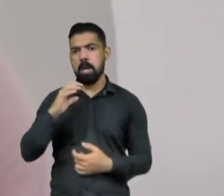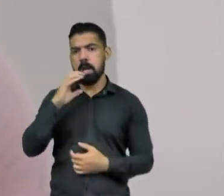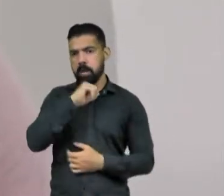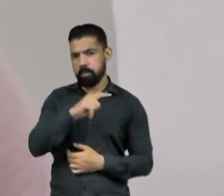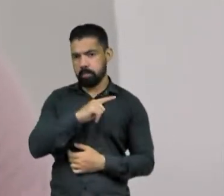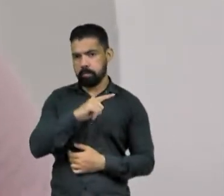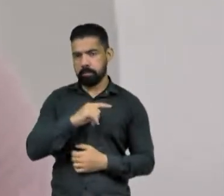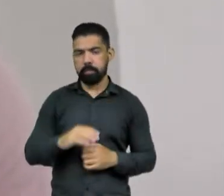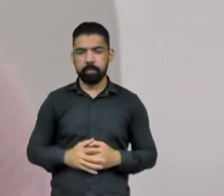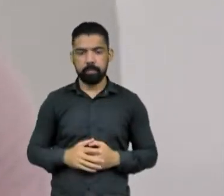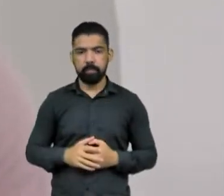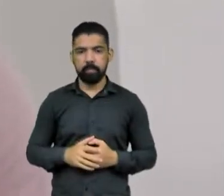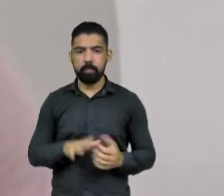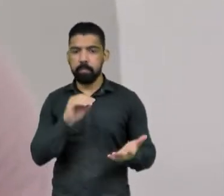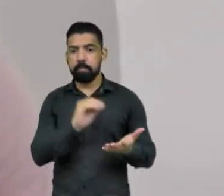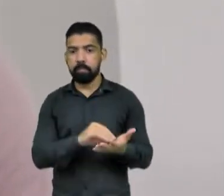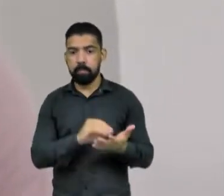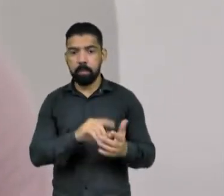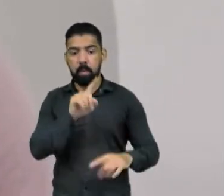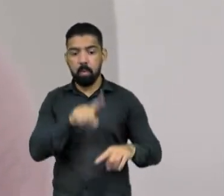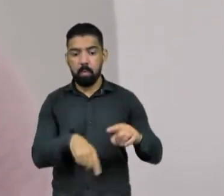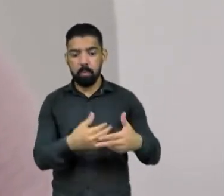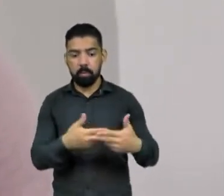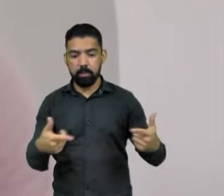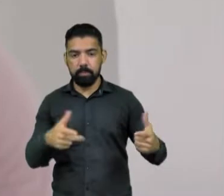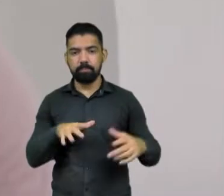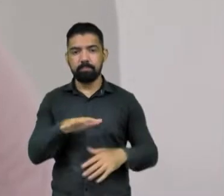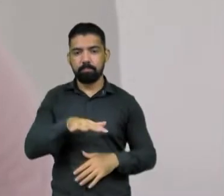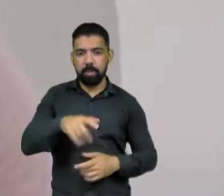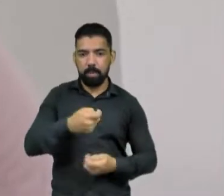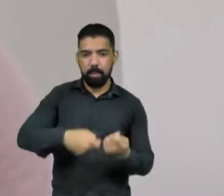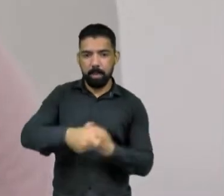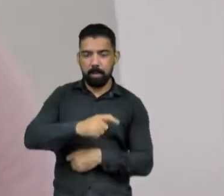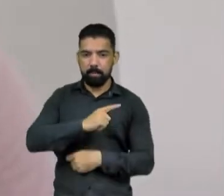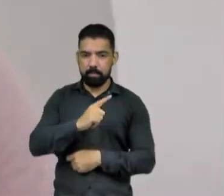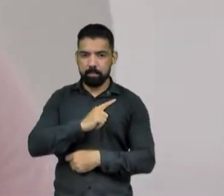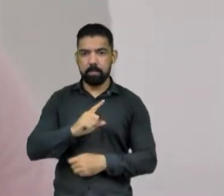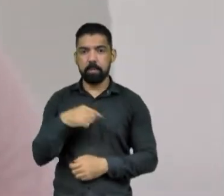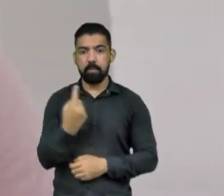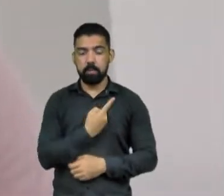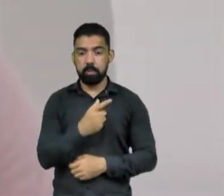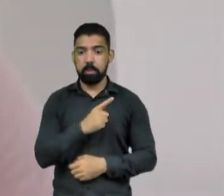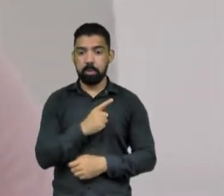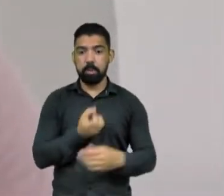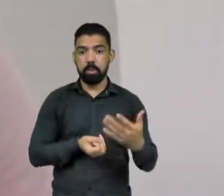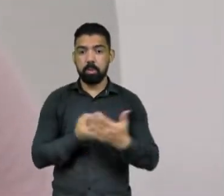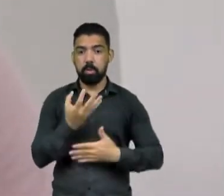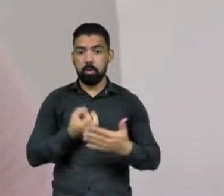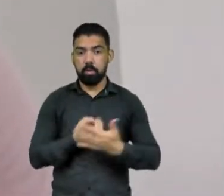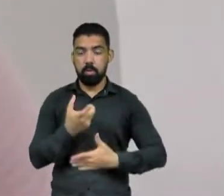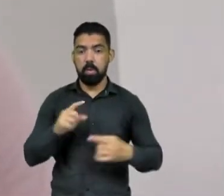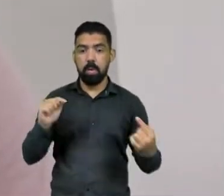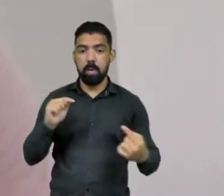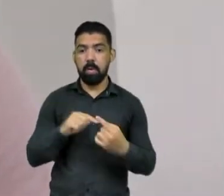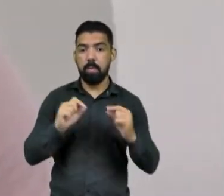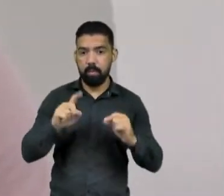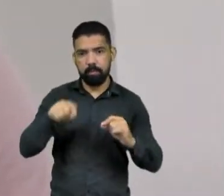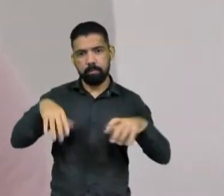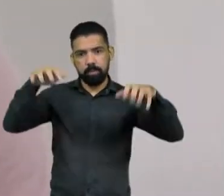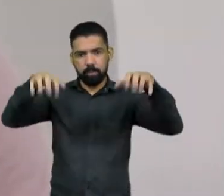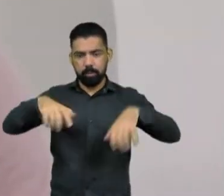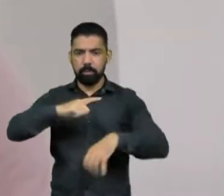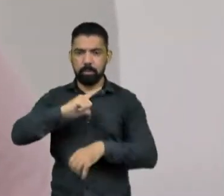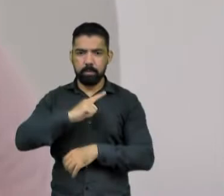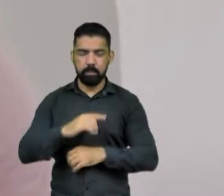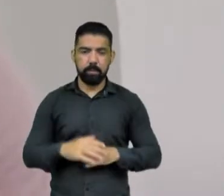falta produtos dentro do mercado, tivemos um problema na produção muito por conta relacionado das chuvas, então